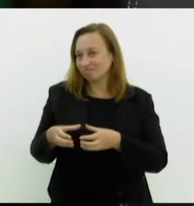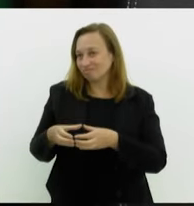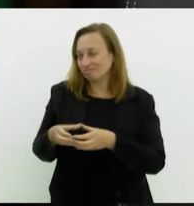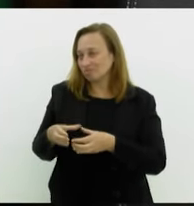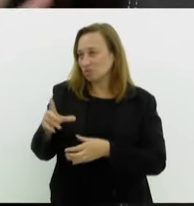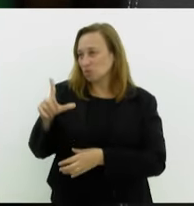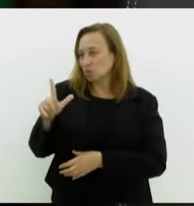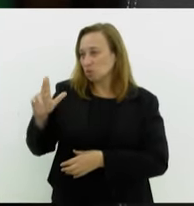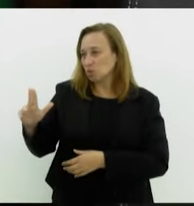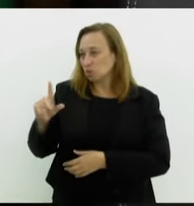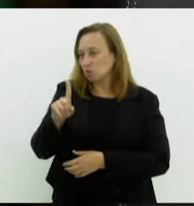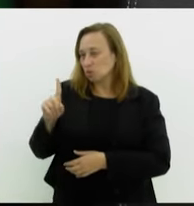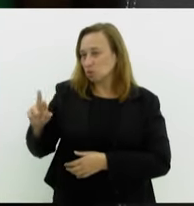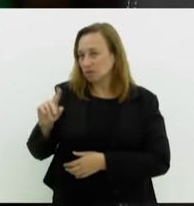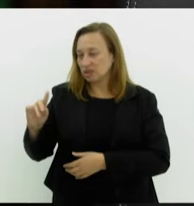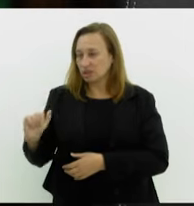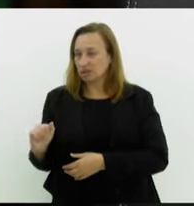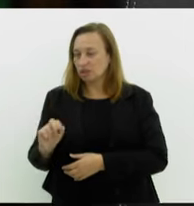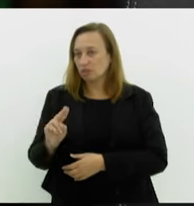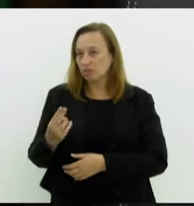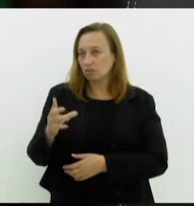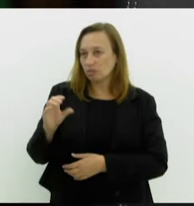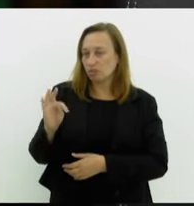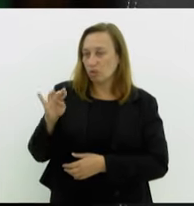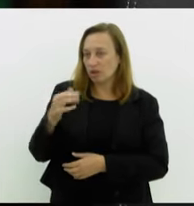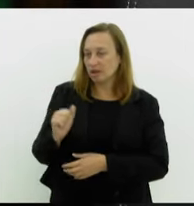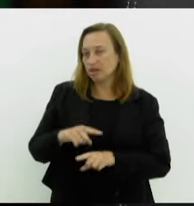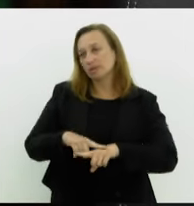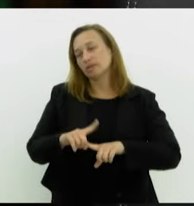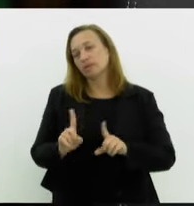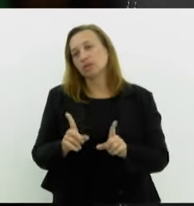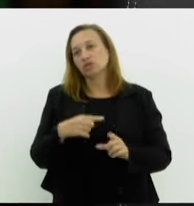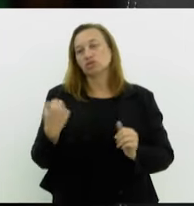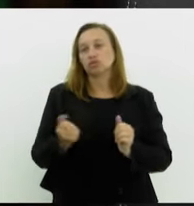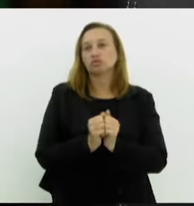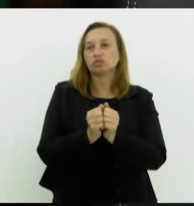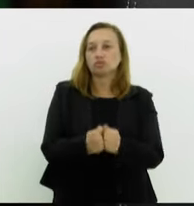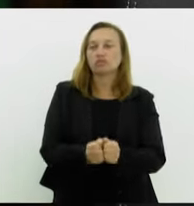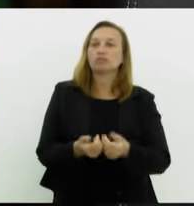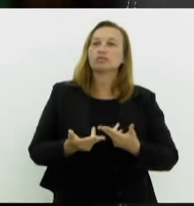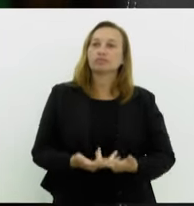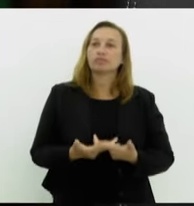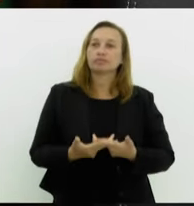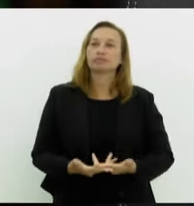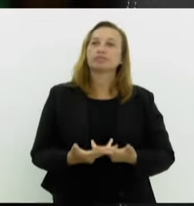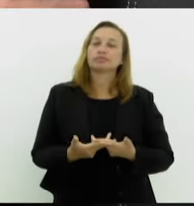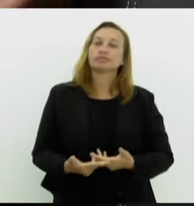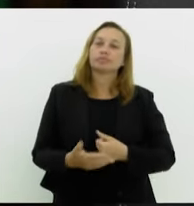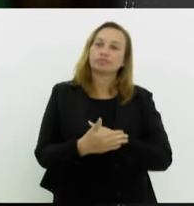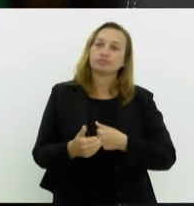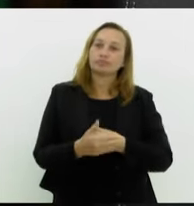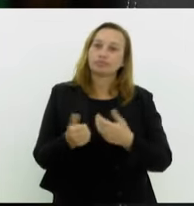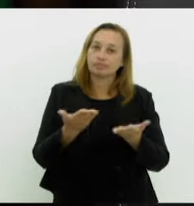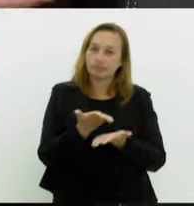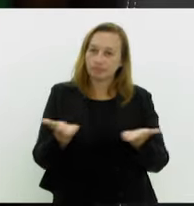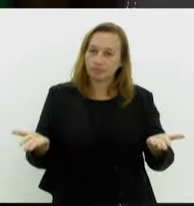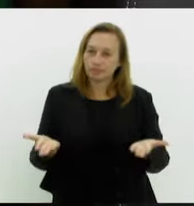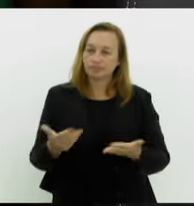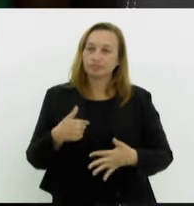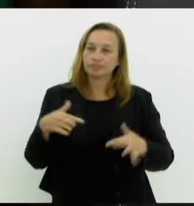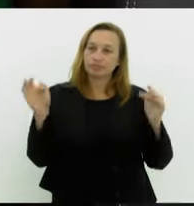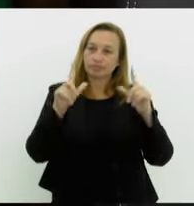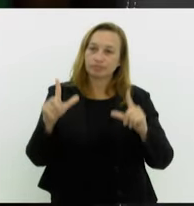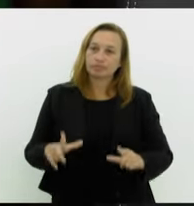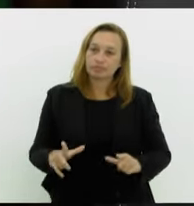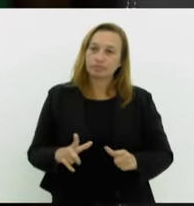Bolinha é o clube de todas nós e todos nós juntos quero agradecer a paciência e o carinho de todas vocês dizer que eu tô muito